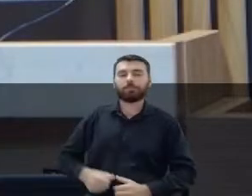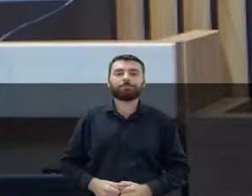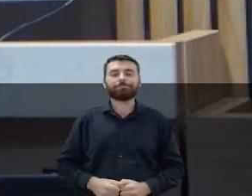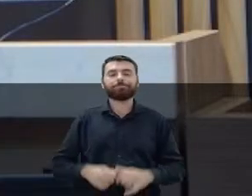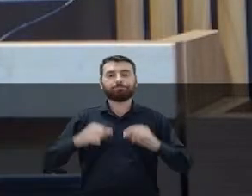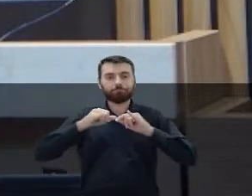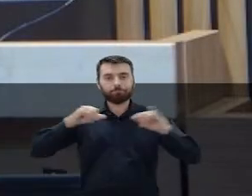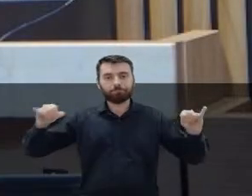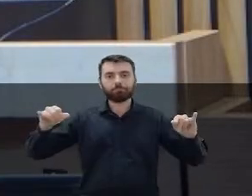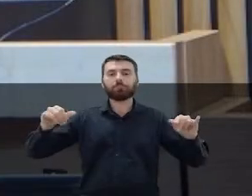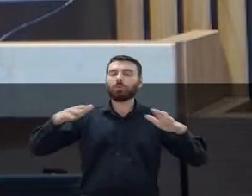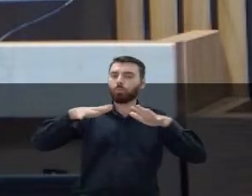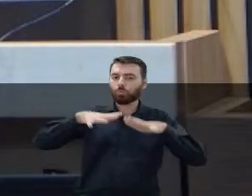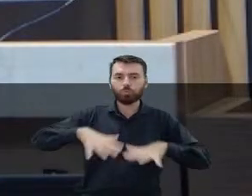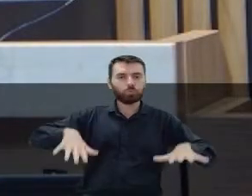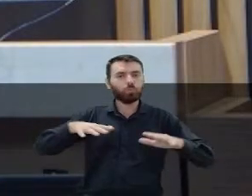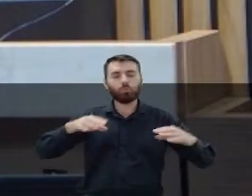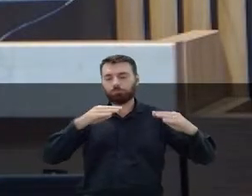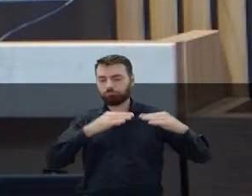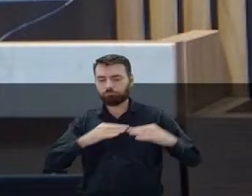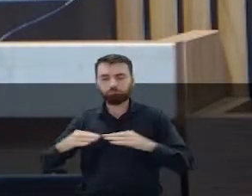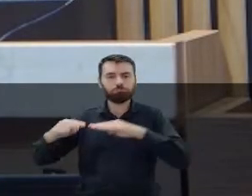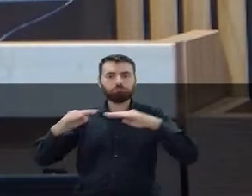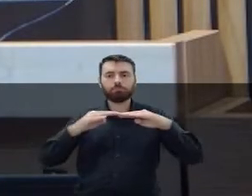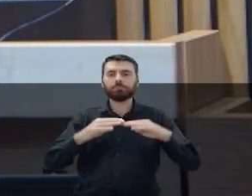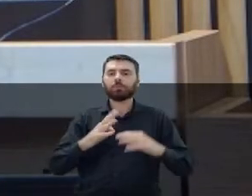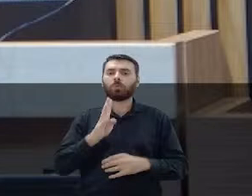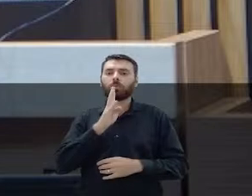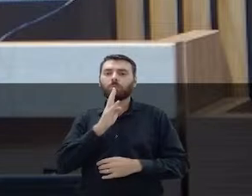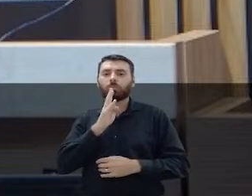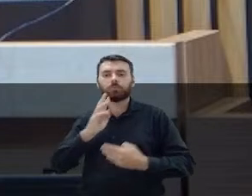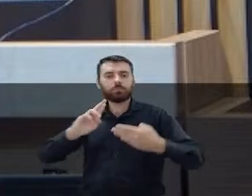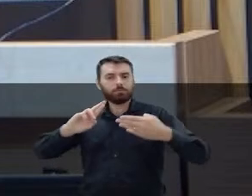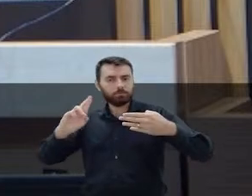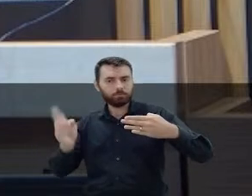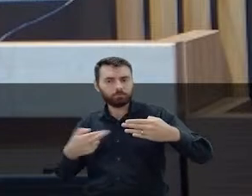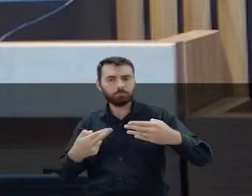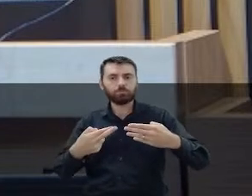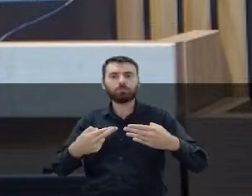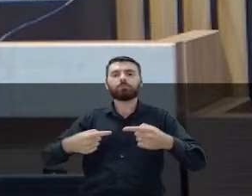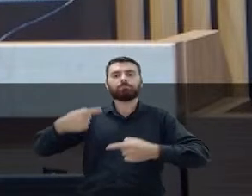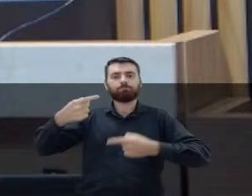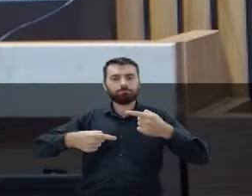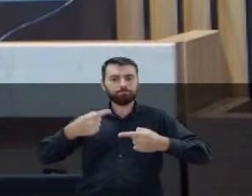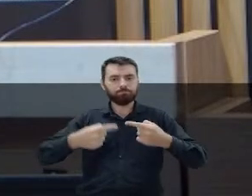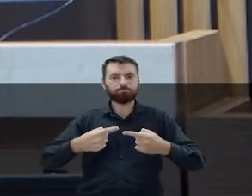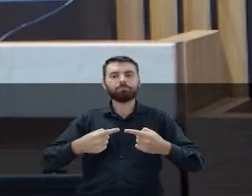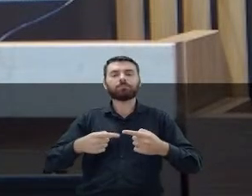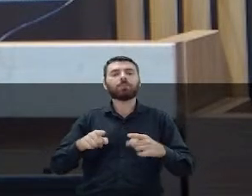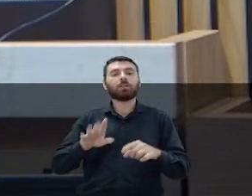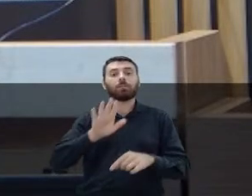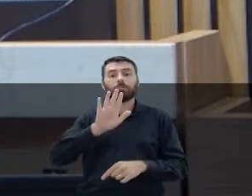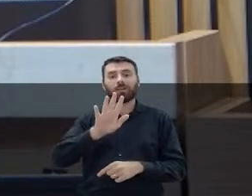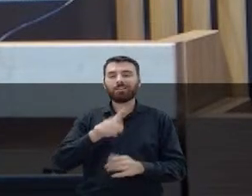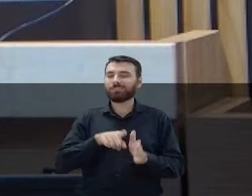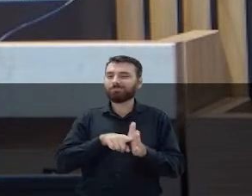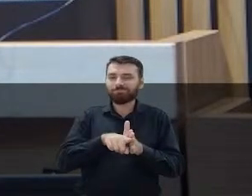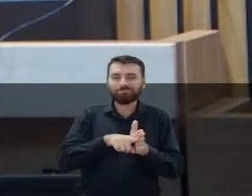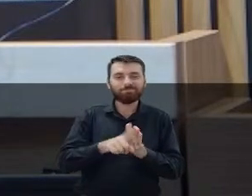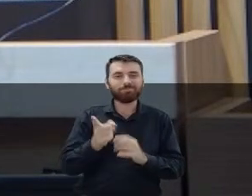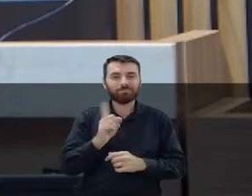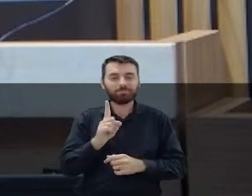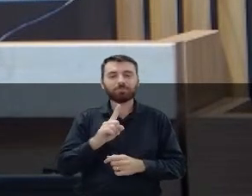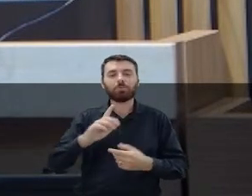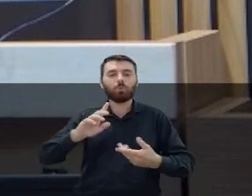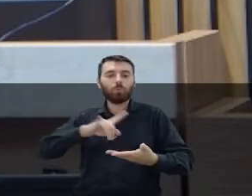com proclamação, por unanimidade, conhecer do recurso das contrarrazões, não conhecer dos documentos que acompanham o